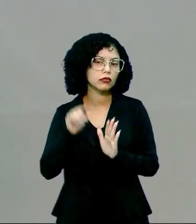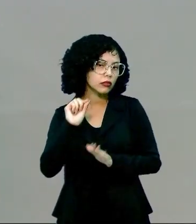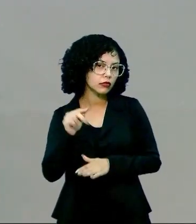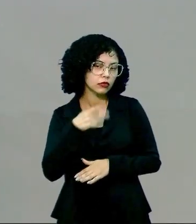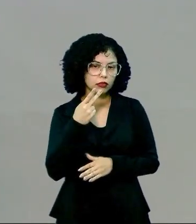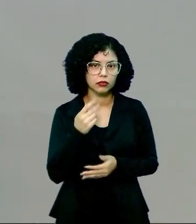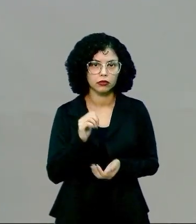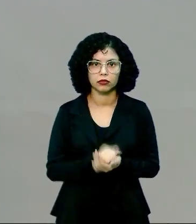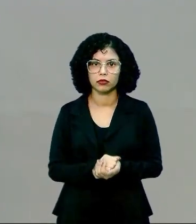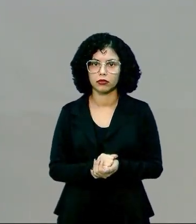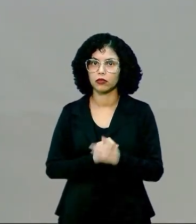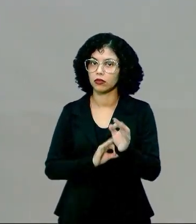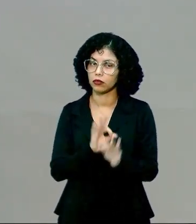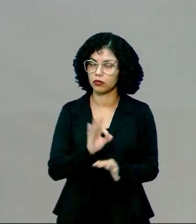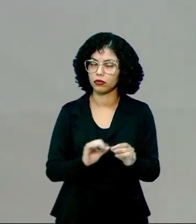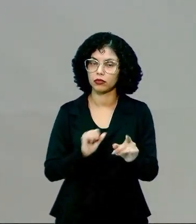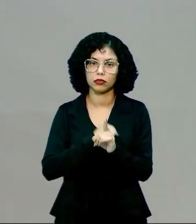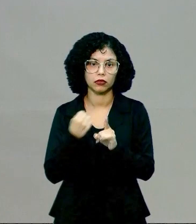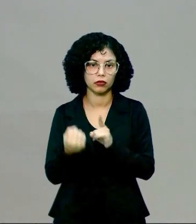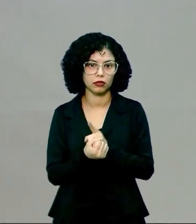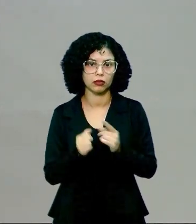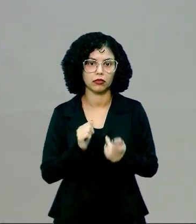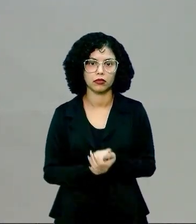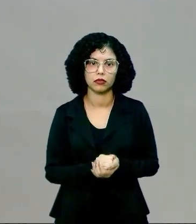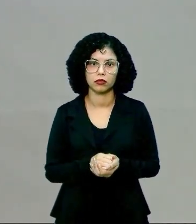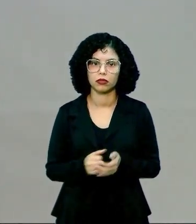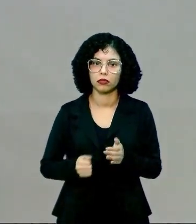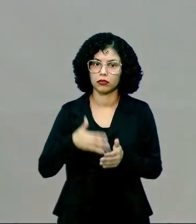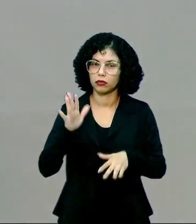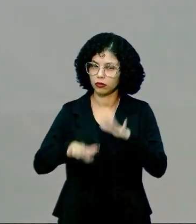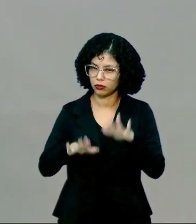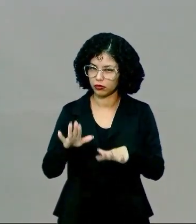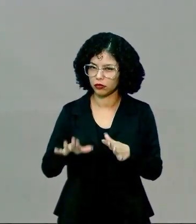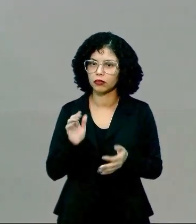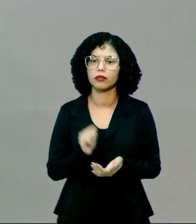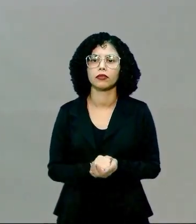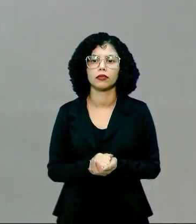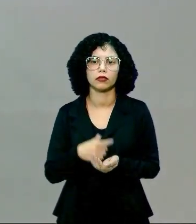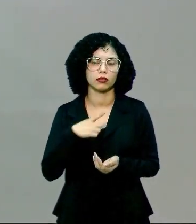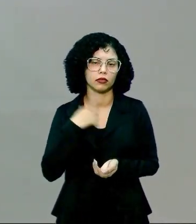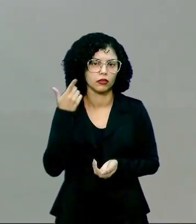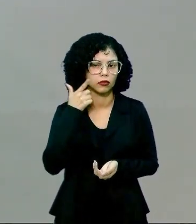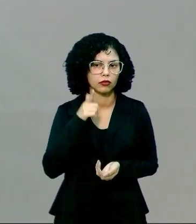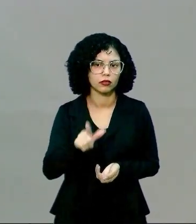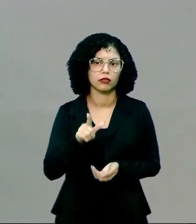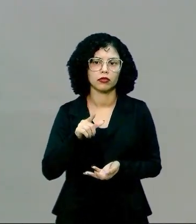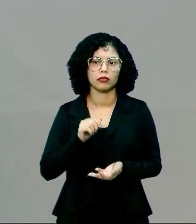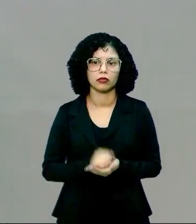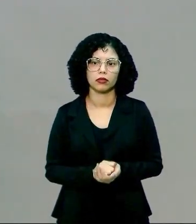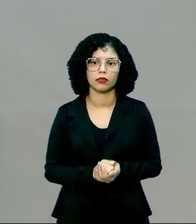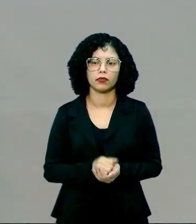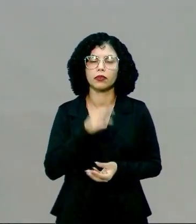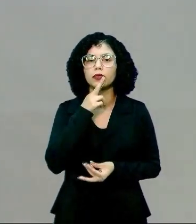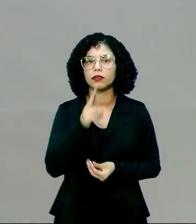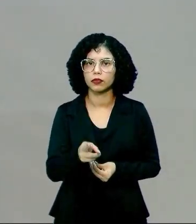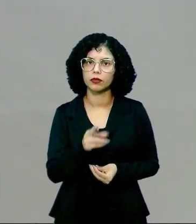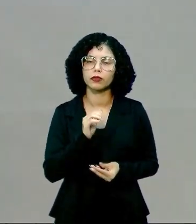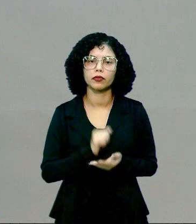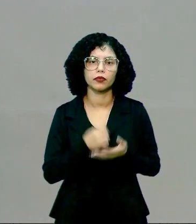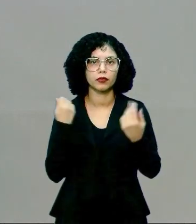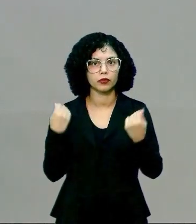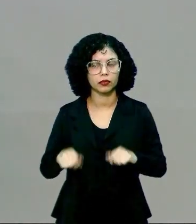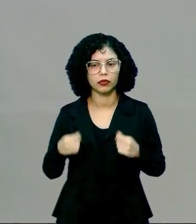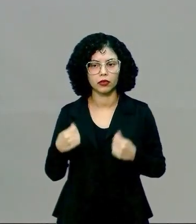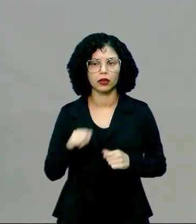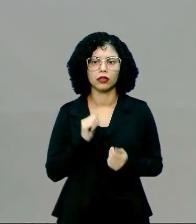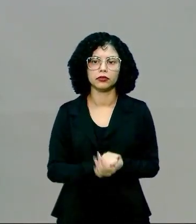respeito ao funcionamento da sociedade. Muitas das vezes, para que eles consigam os resultados